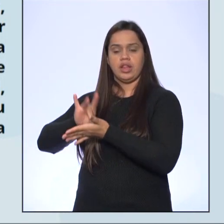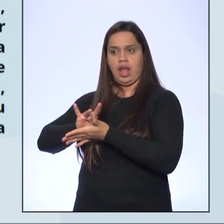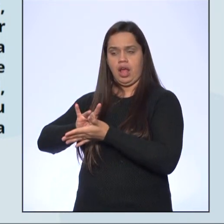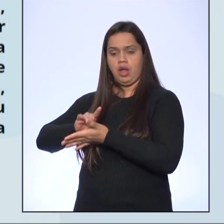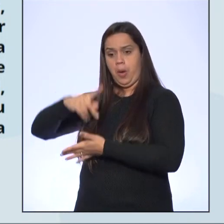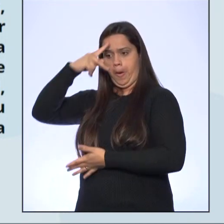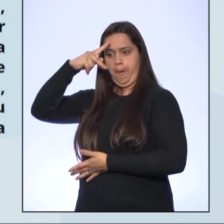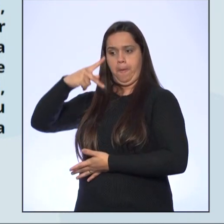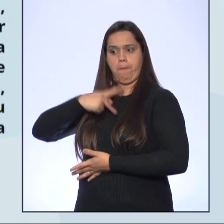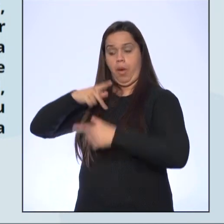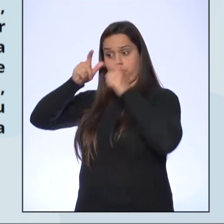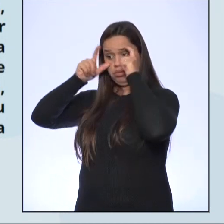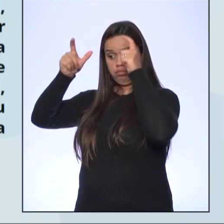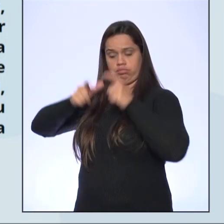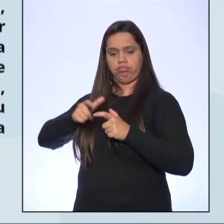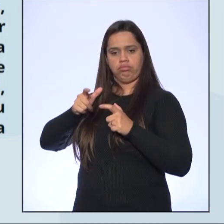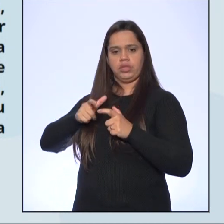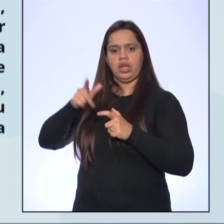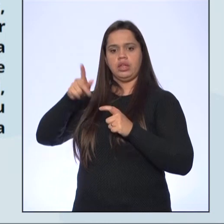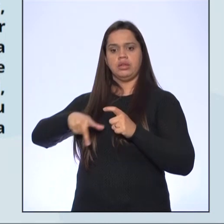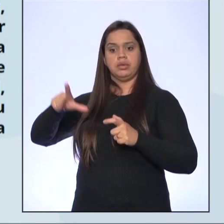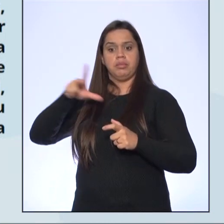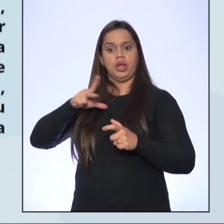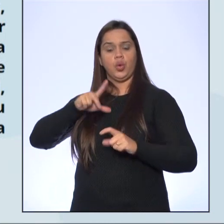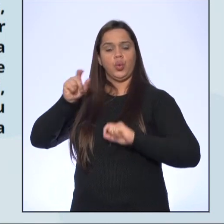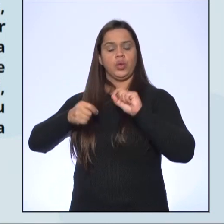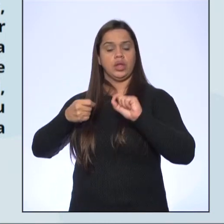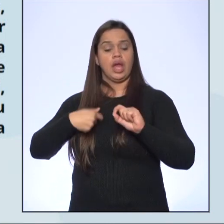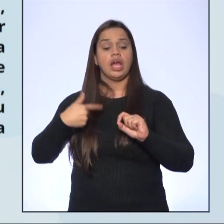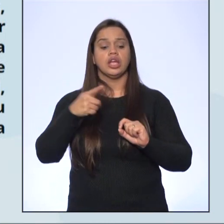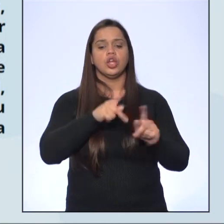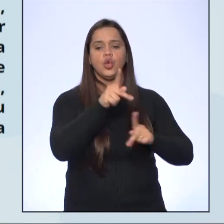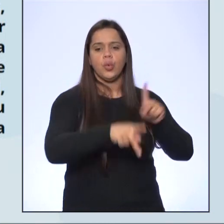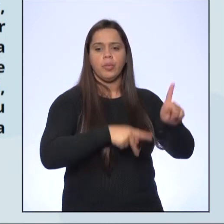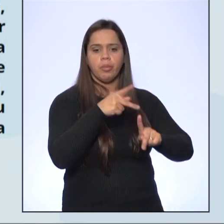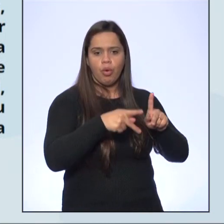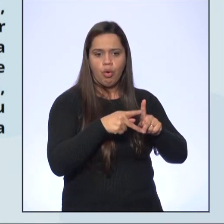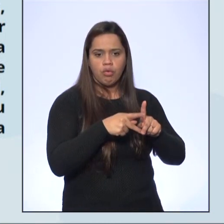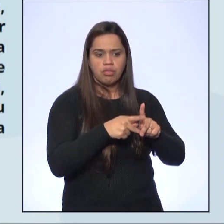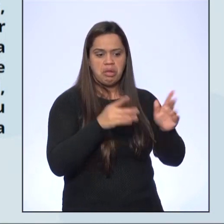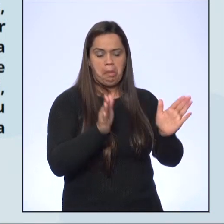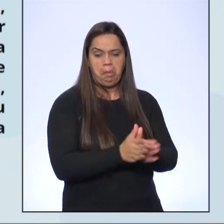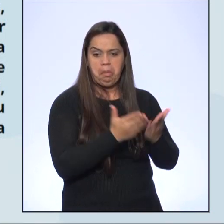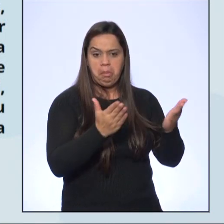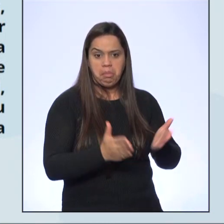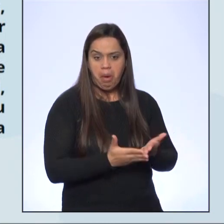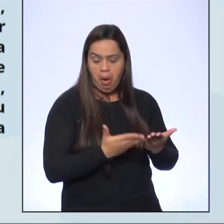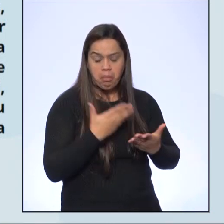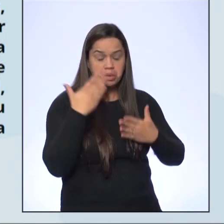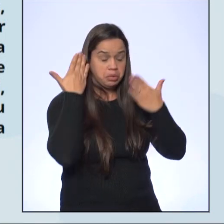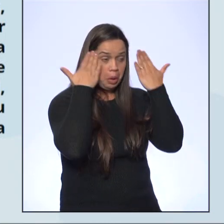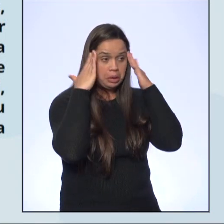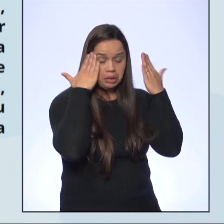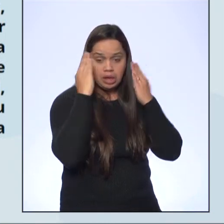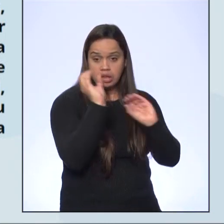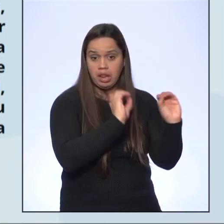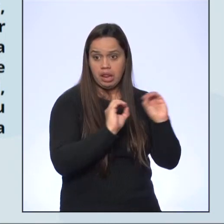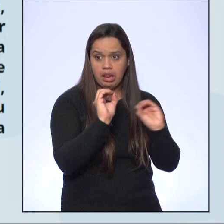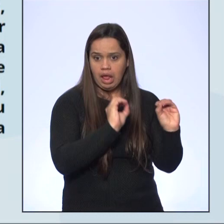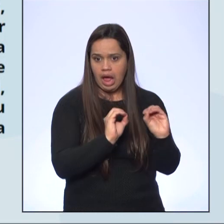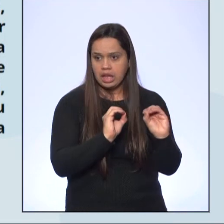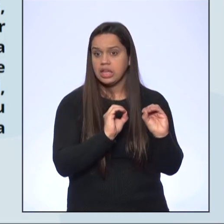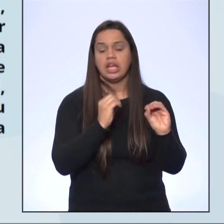está, antes de mais nada, em que o povo seja débil, miserável e jamais lhes possa resistir.